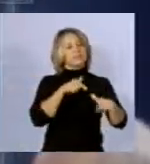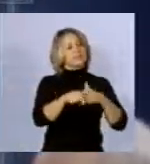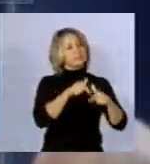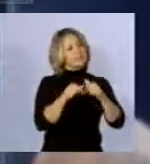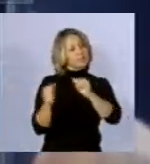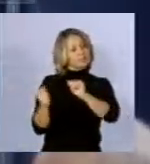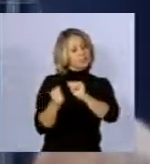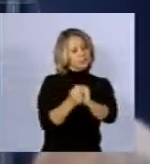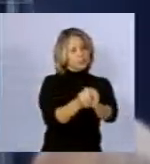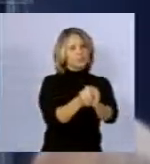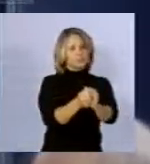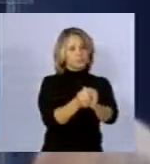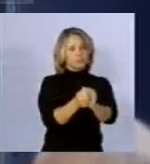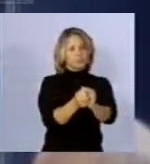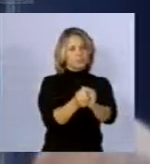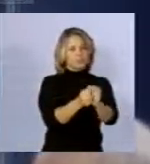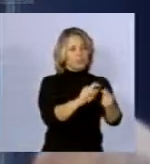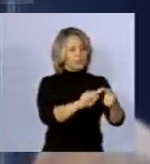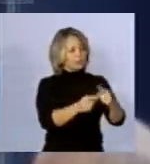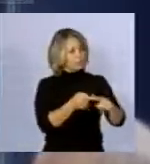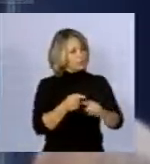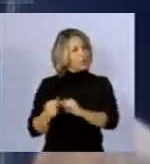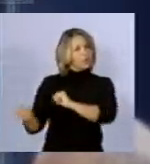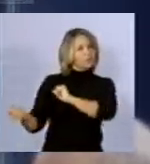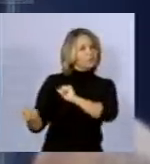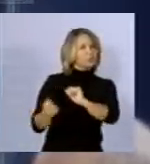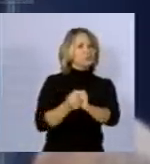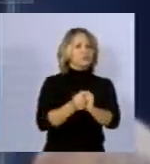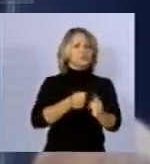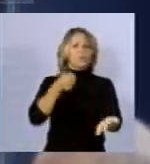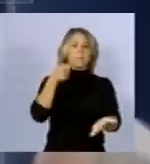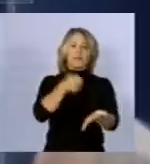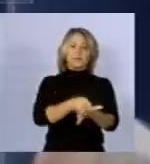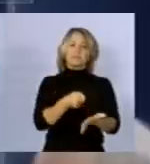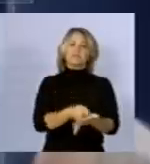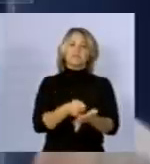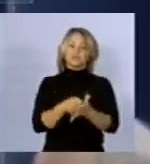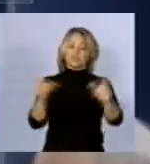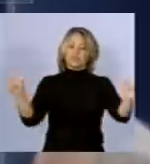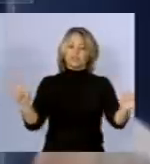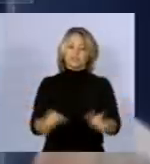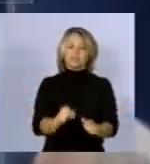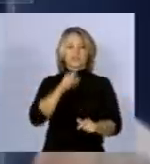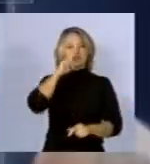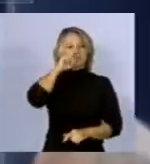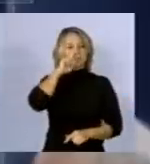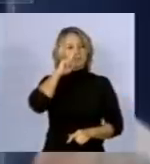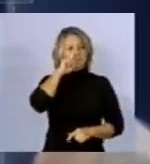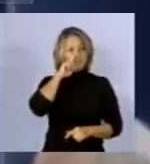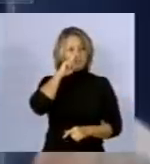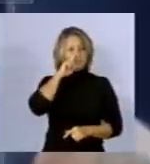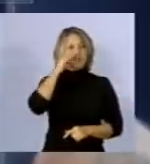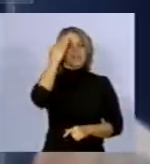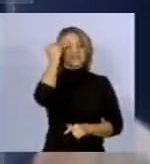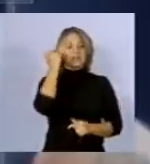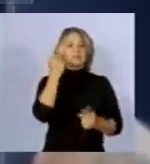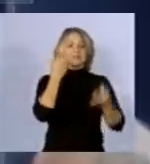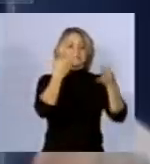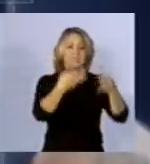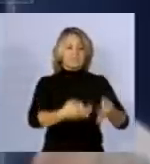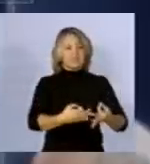conjunta e harmonicamente entre si para garantir essa redução de risco Eh definindo aí